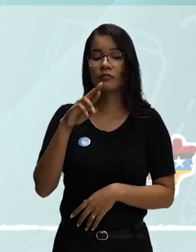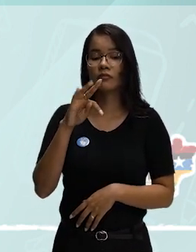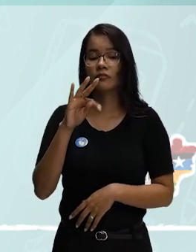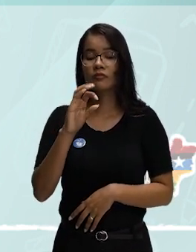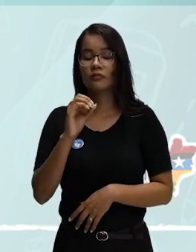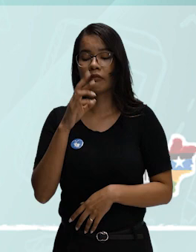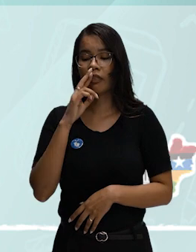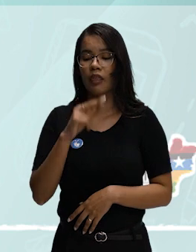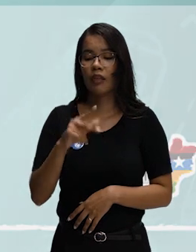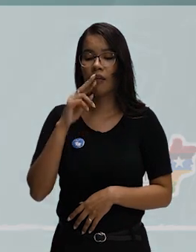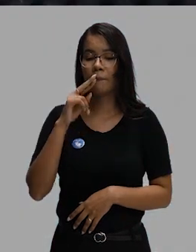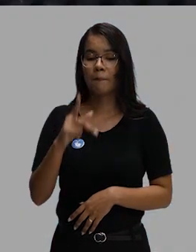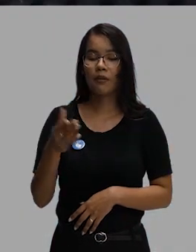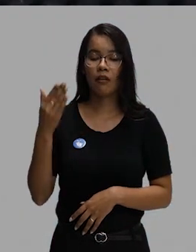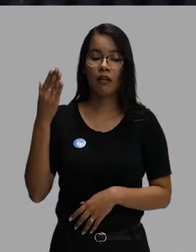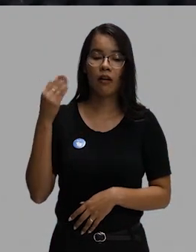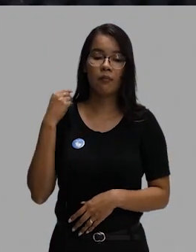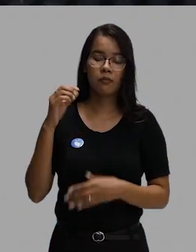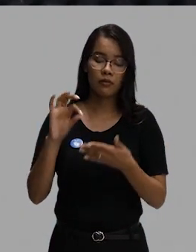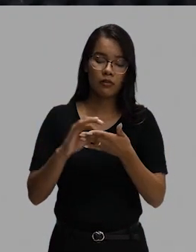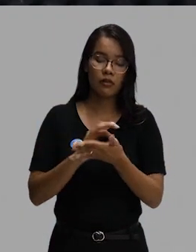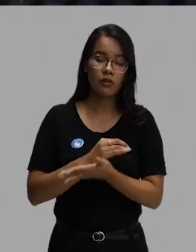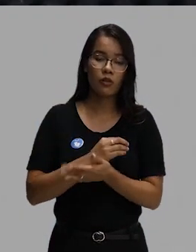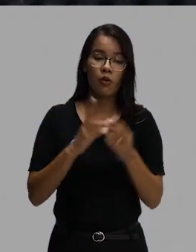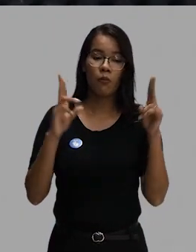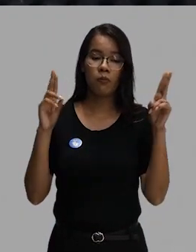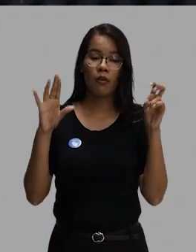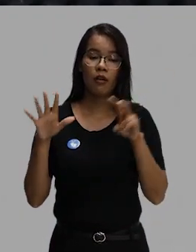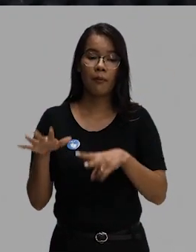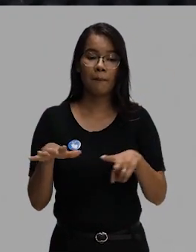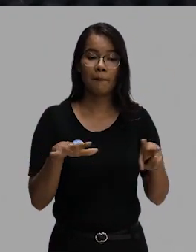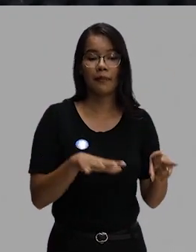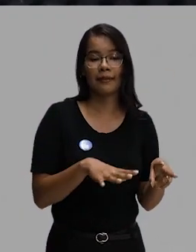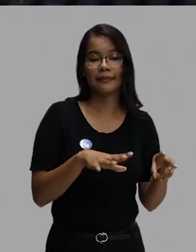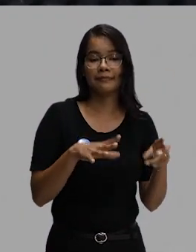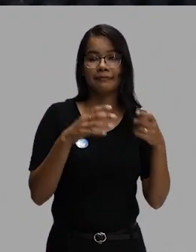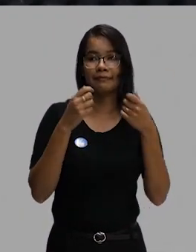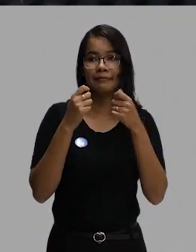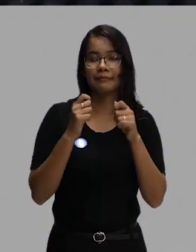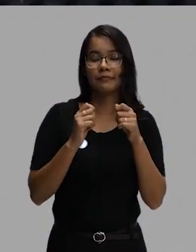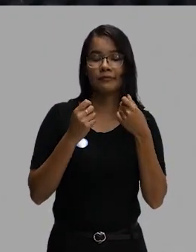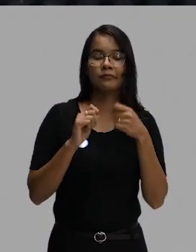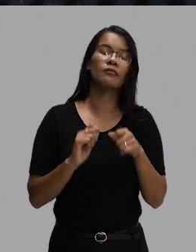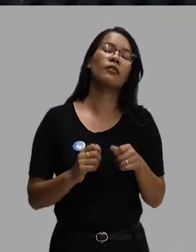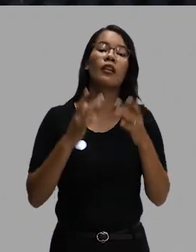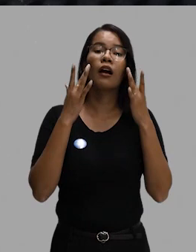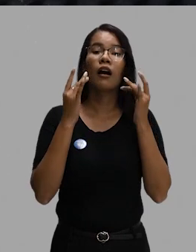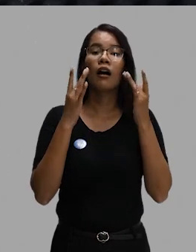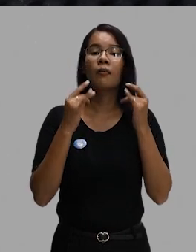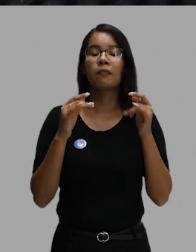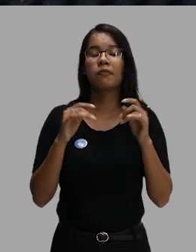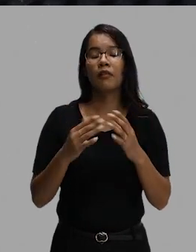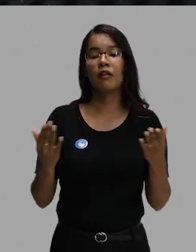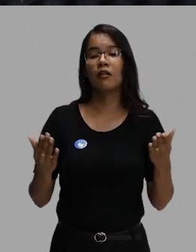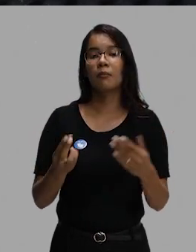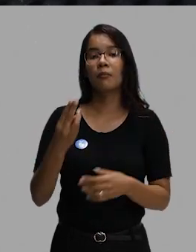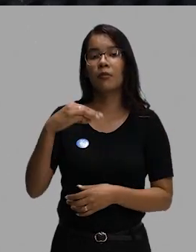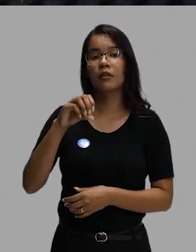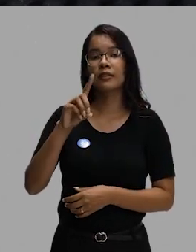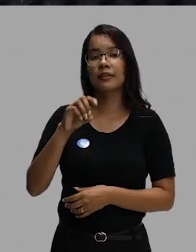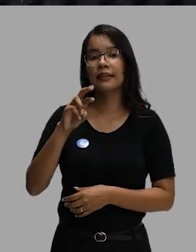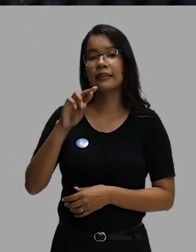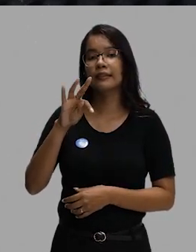escreveu acerca da Semana de Arte Moderna. Ele faz uma crítica mesmo, ele rebenta com a